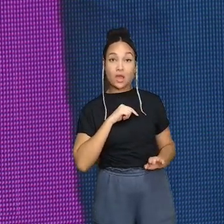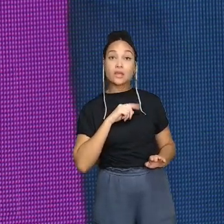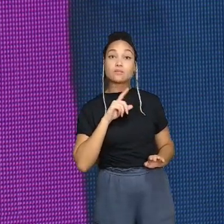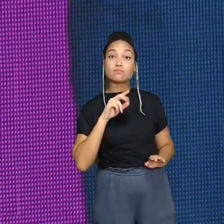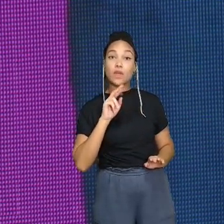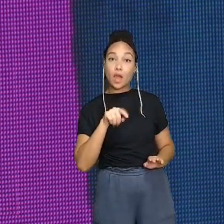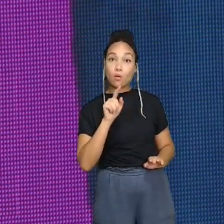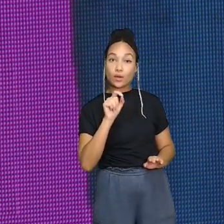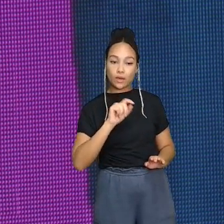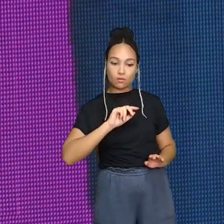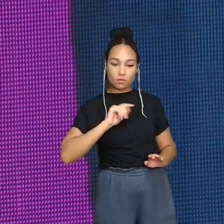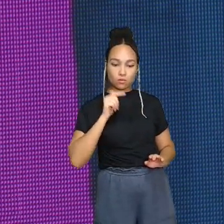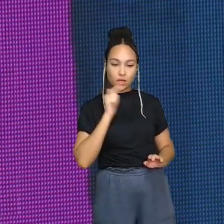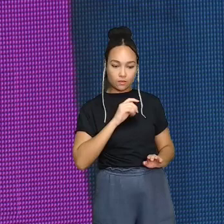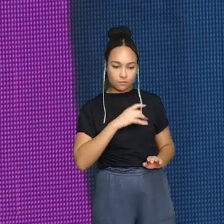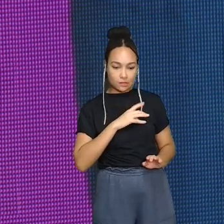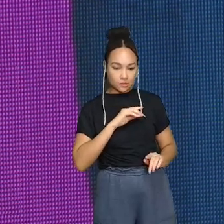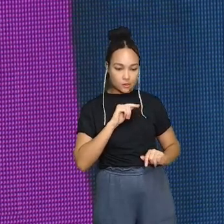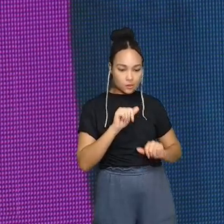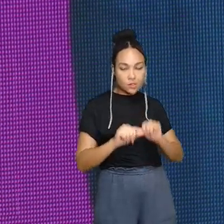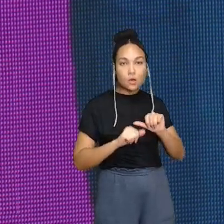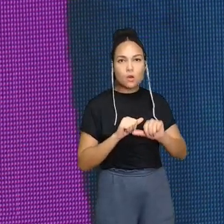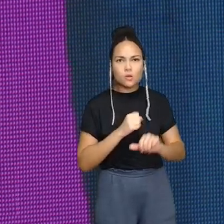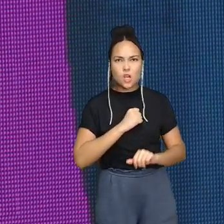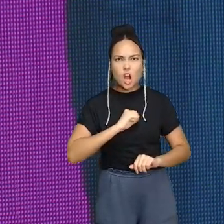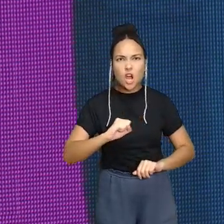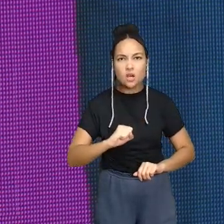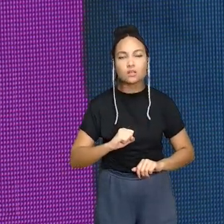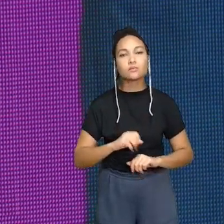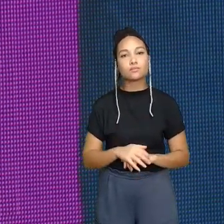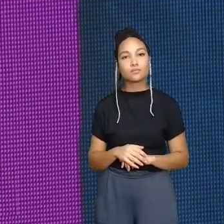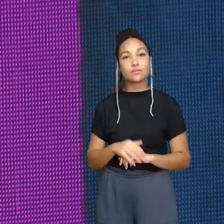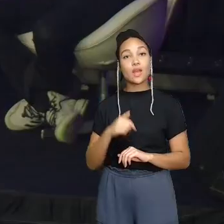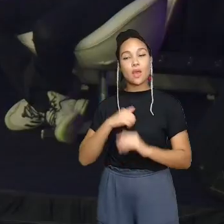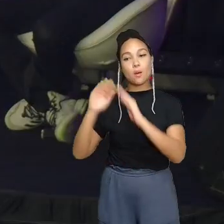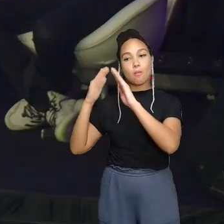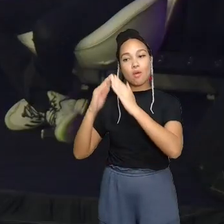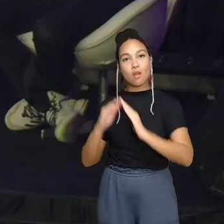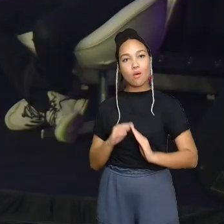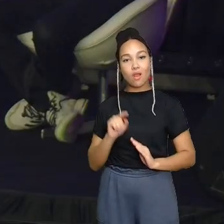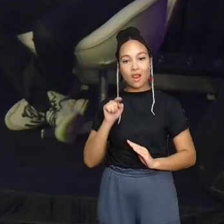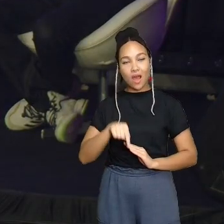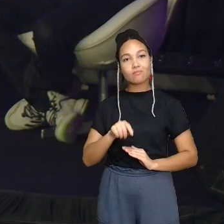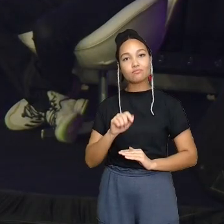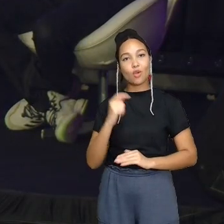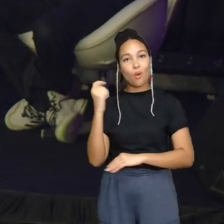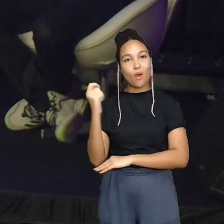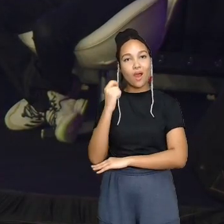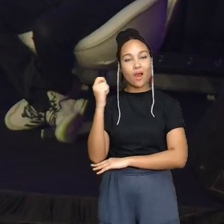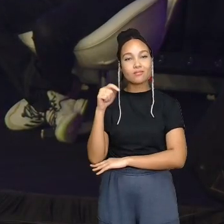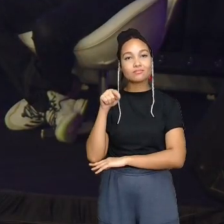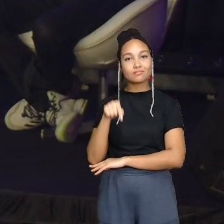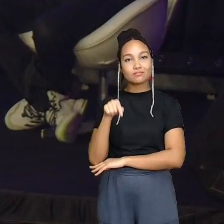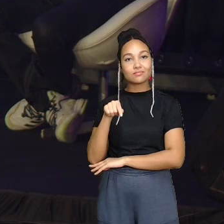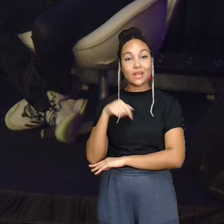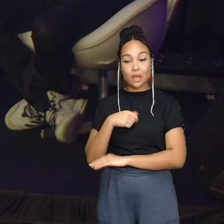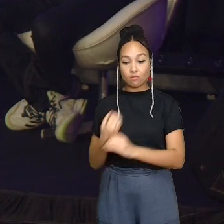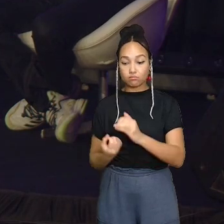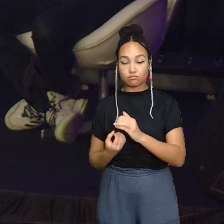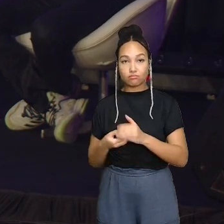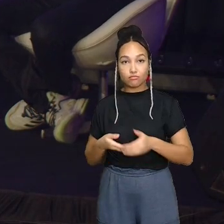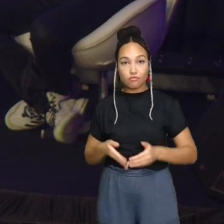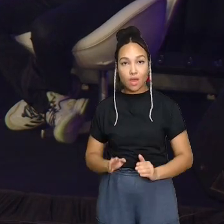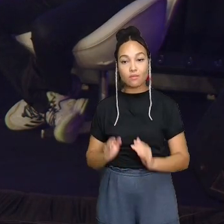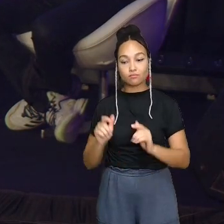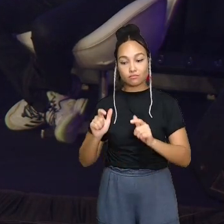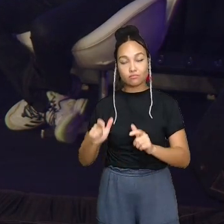ódio. Eu sou um cara da periferia do interior do estado do Rio Grande do Sul e cresci num espaço no qual a gente acessa todo